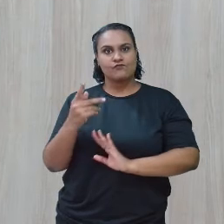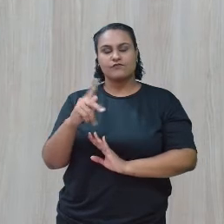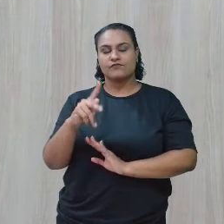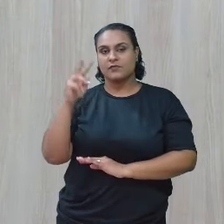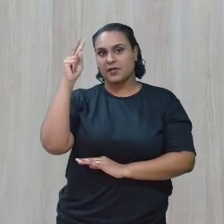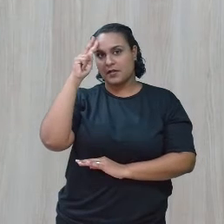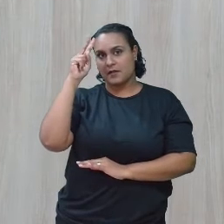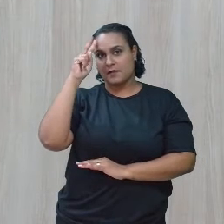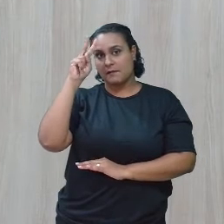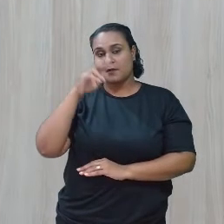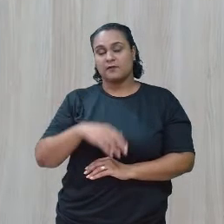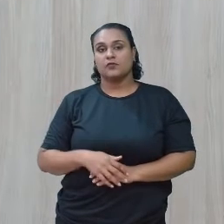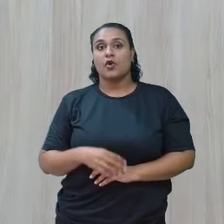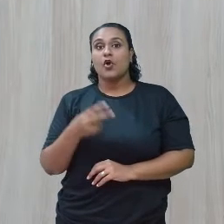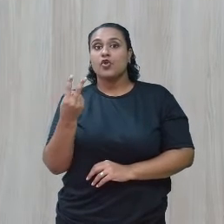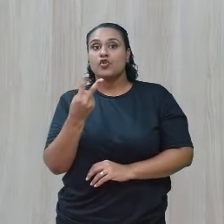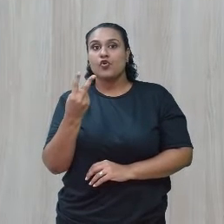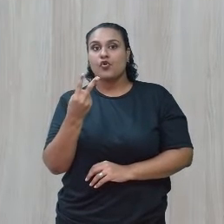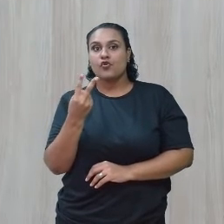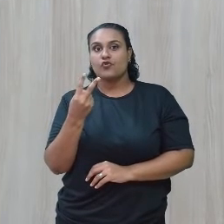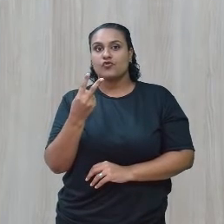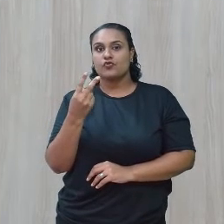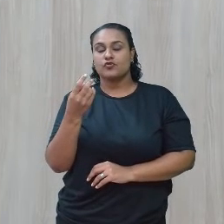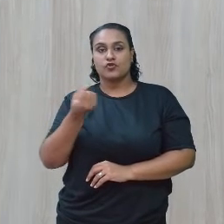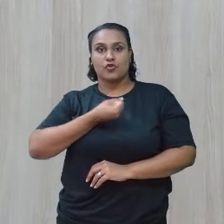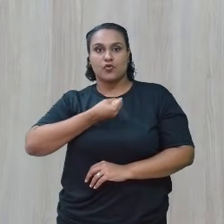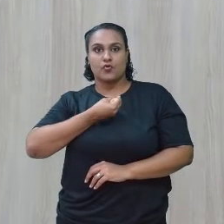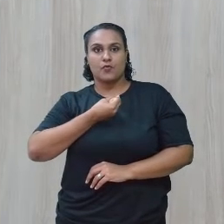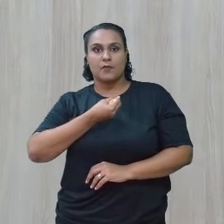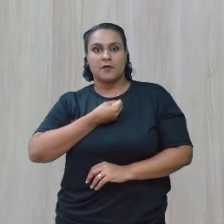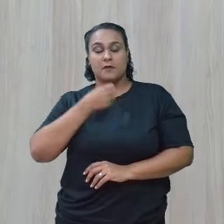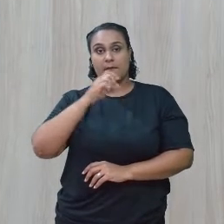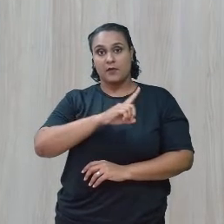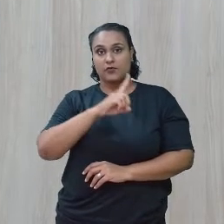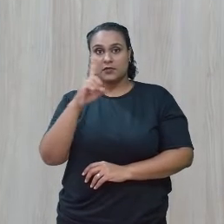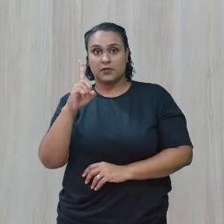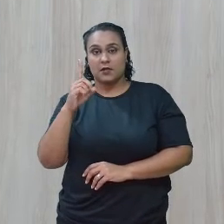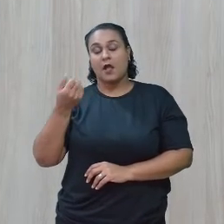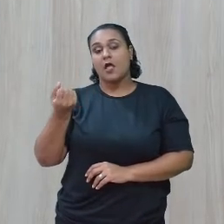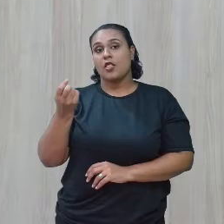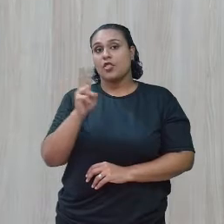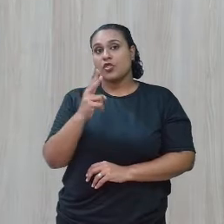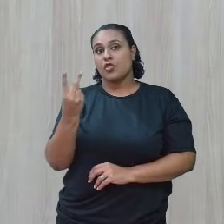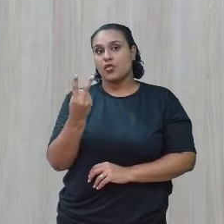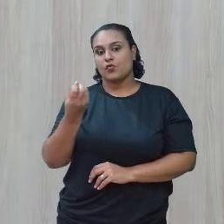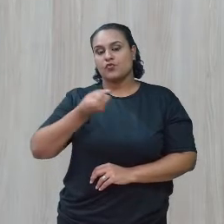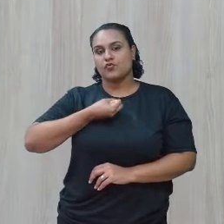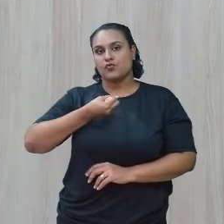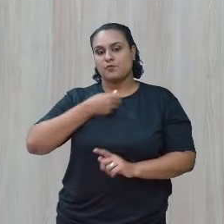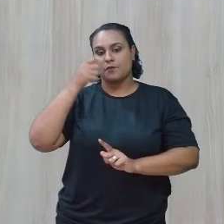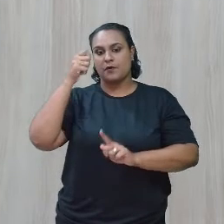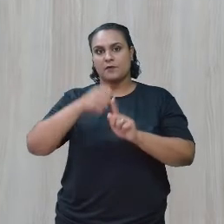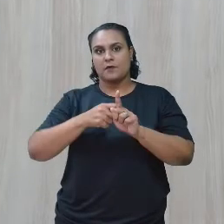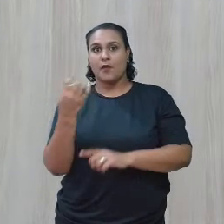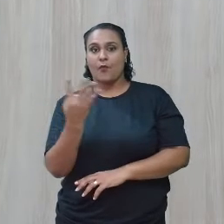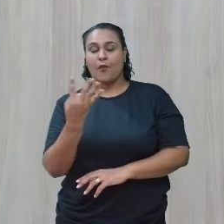2 dígitos para o dia, 2 dígitos para o mês, 4 dígitos para o ano, tá certo? Então